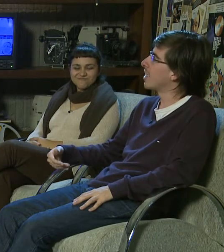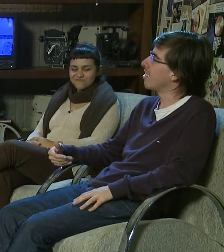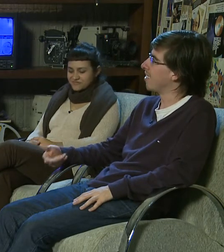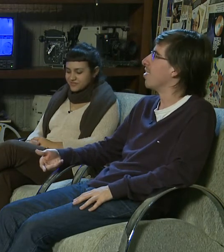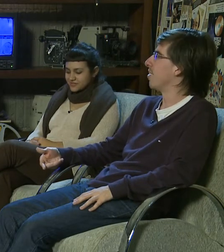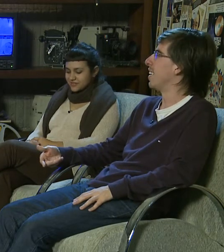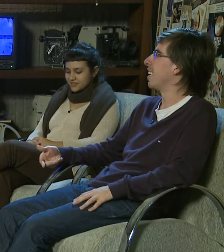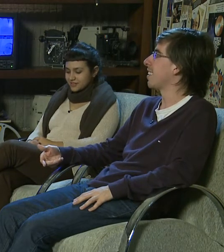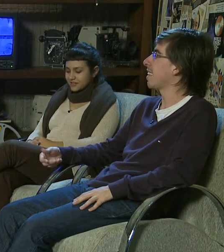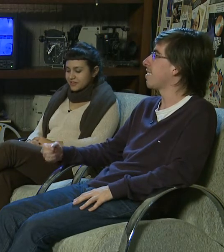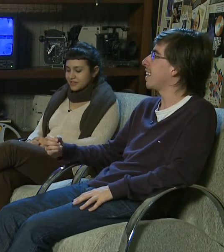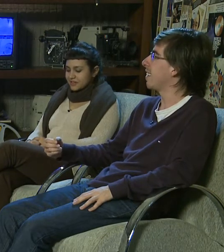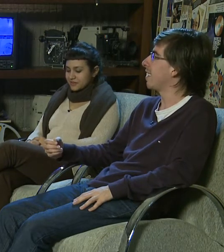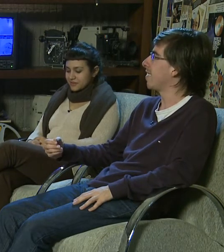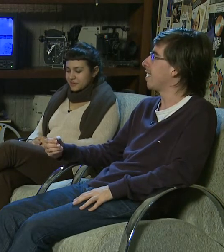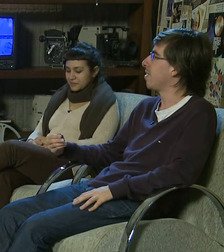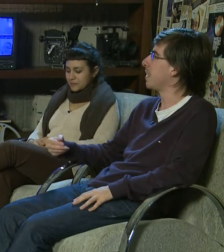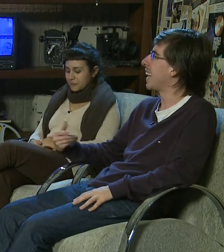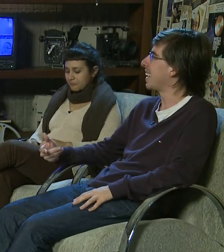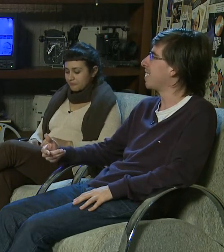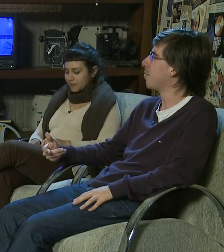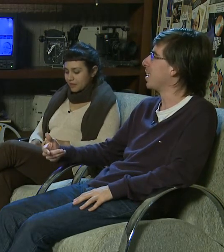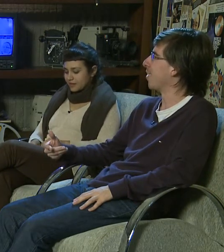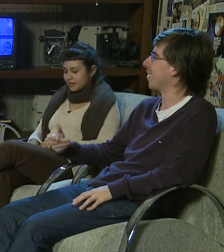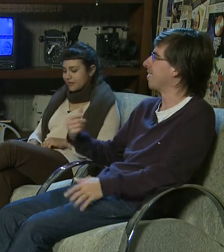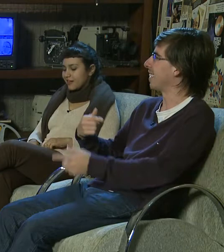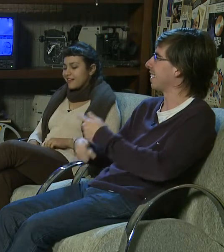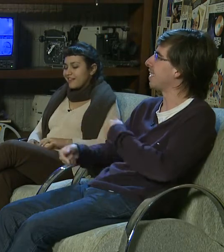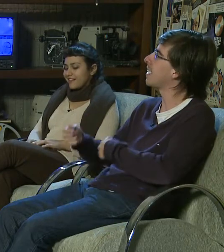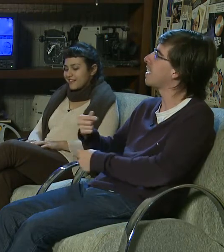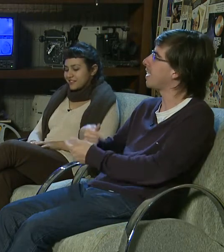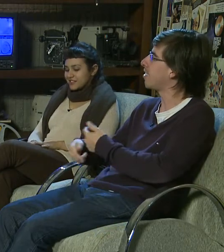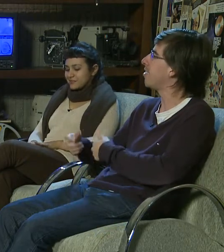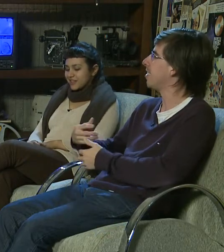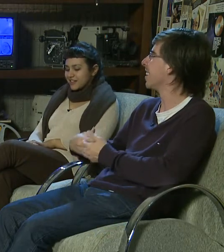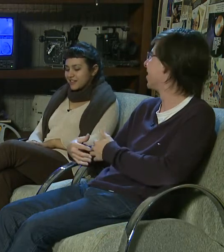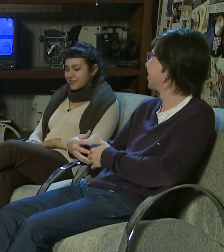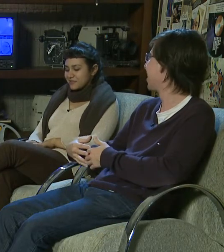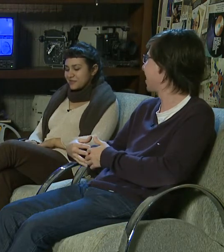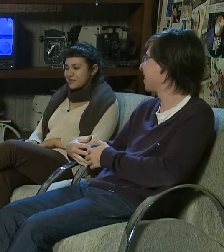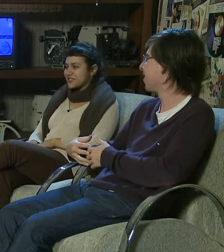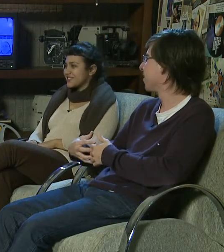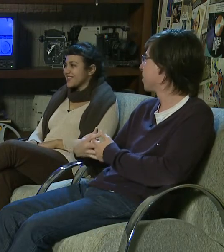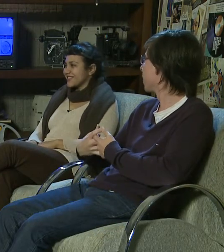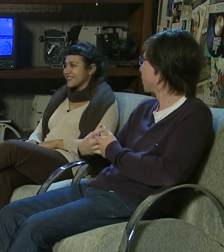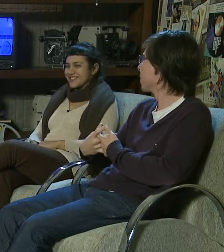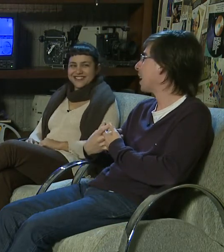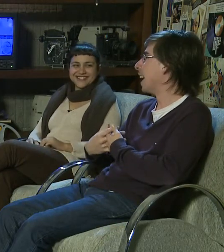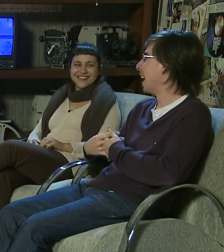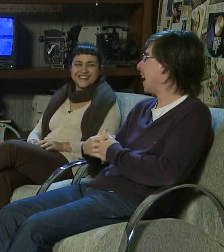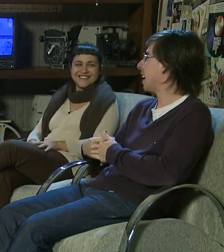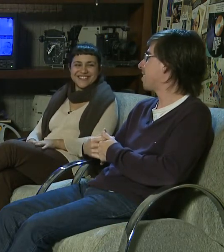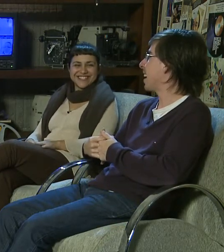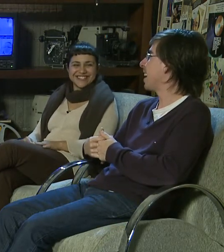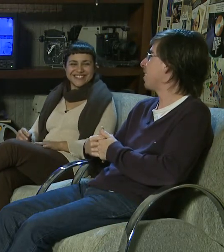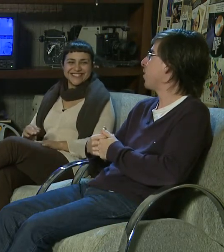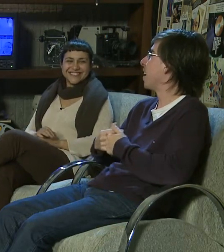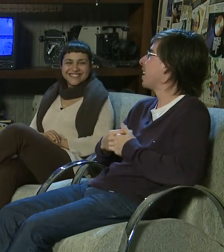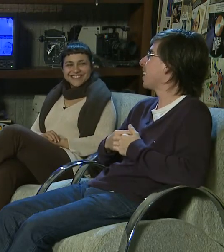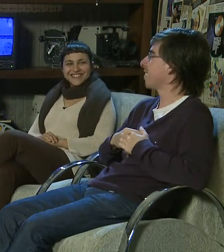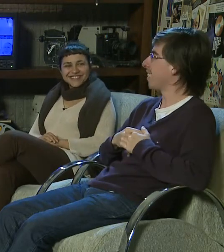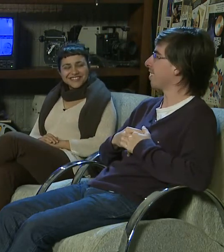coisa aconteceu, na verdade. Até a série ser terminada, muita coisa. A gente brinca que é uma mentira hoje. A série é uma mentira. A